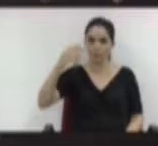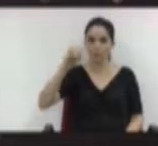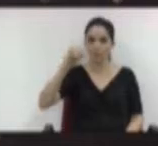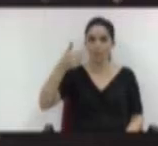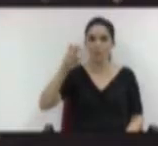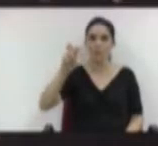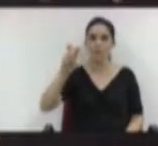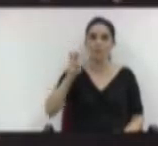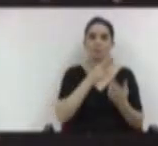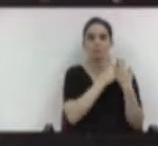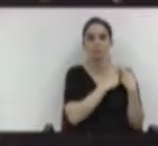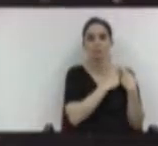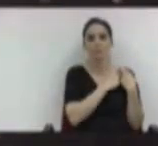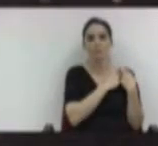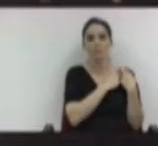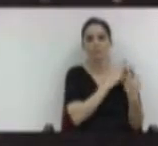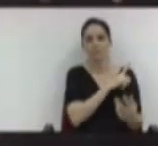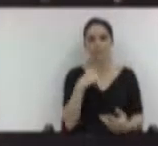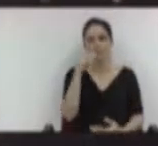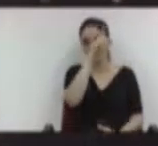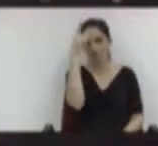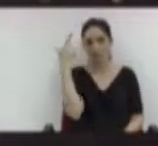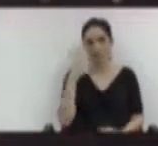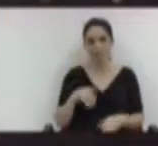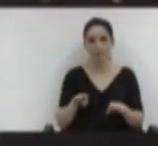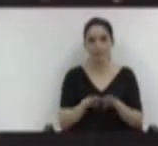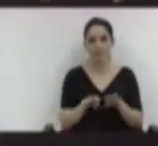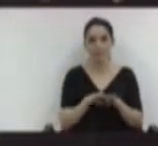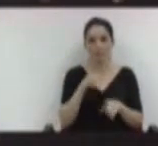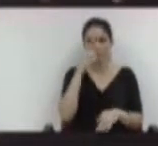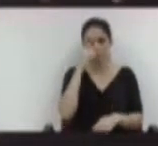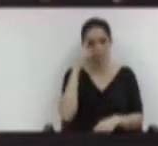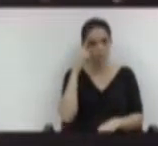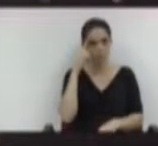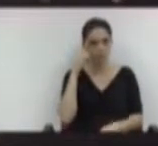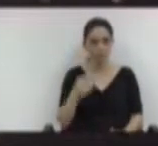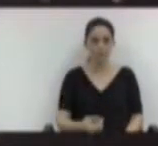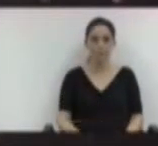918/2015. Autor, vereador Luizinho da Casaquil e doutor Júlio.